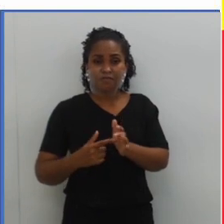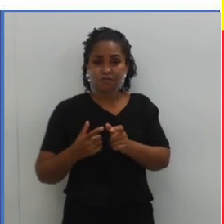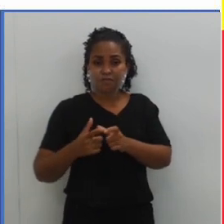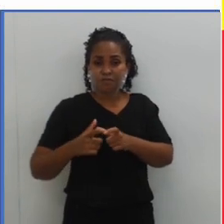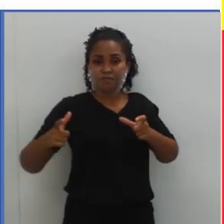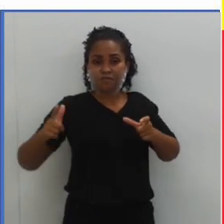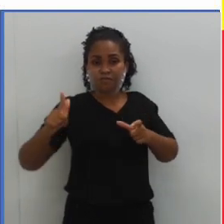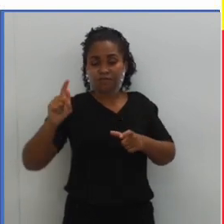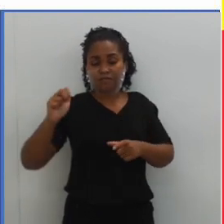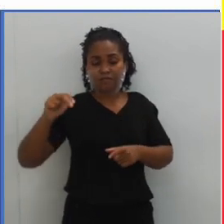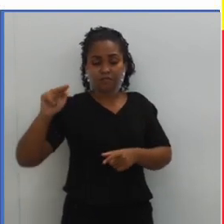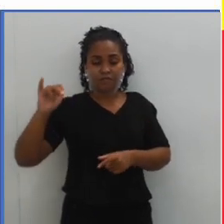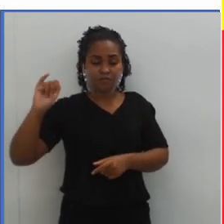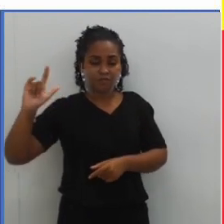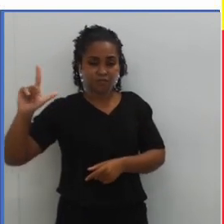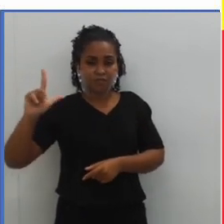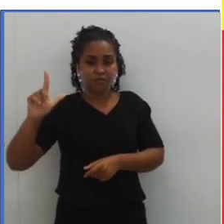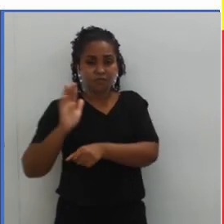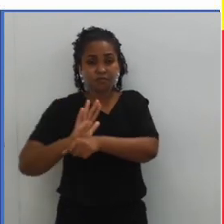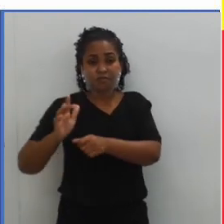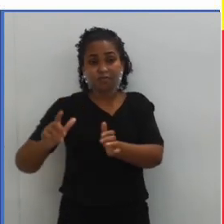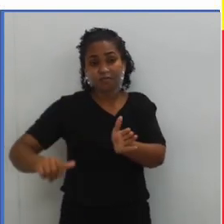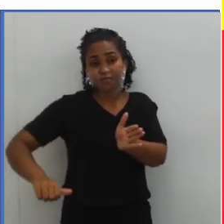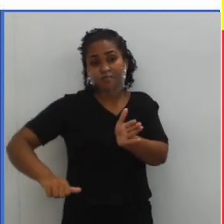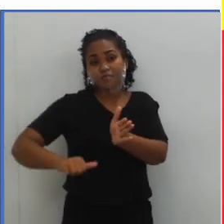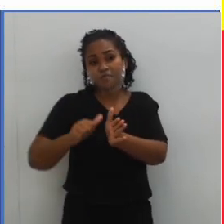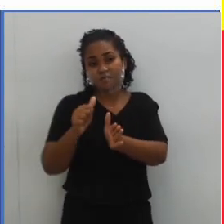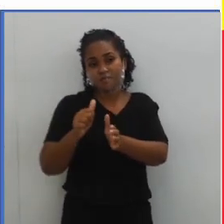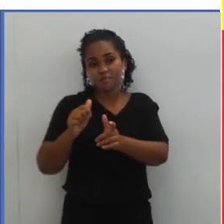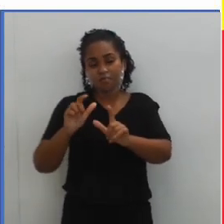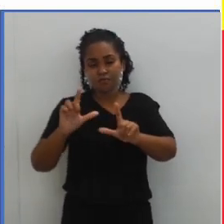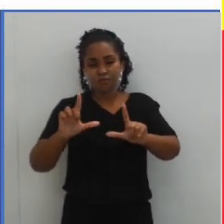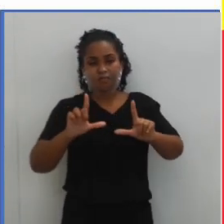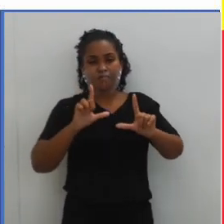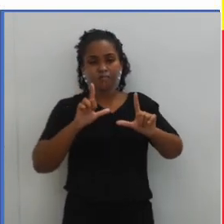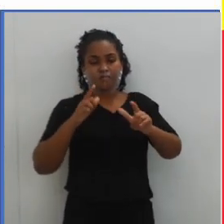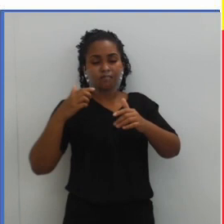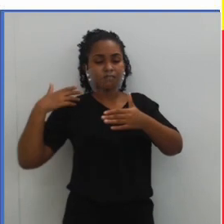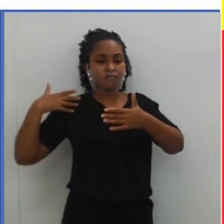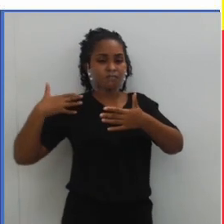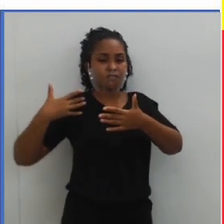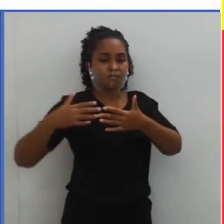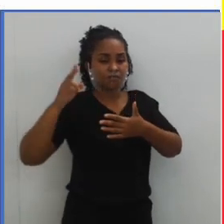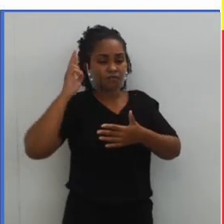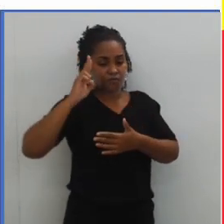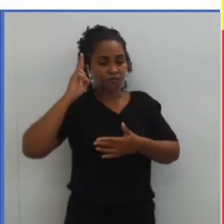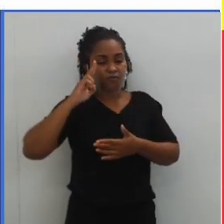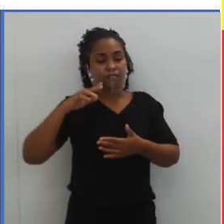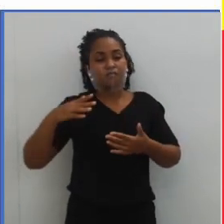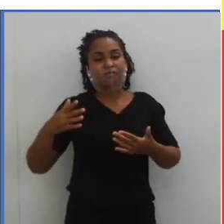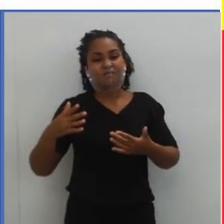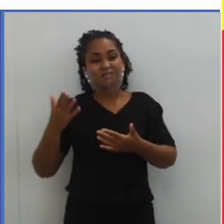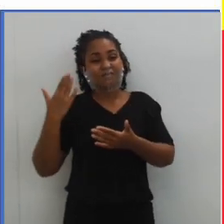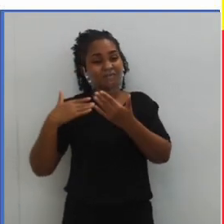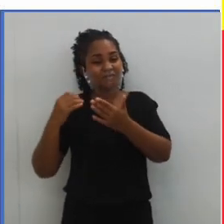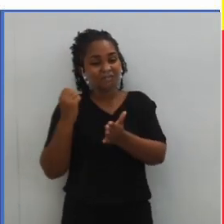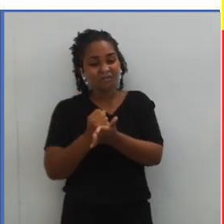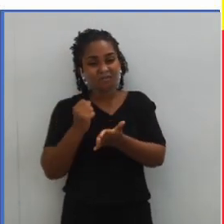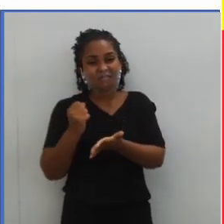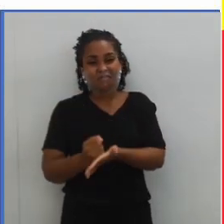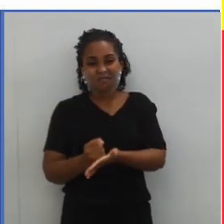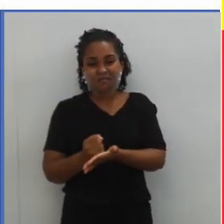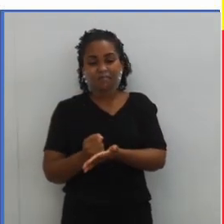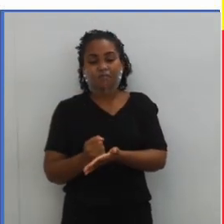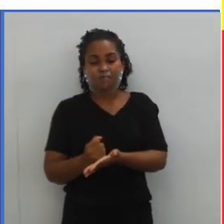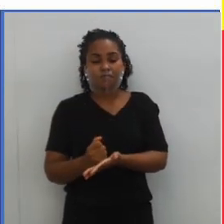enredo, porque os primeiros filmes produzidos eram mais ou menos de base em documental, né? Então, assim, eram mais cenas gravadas